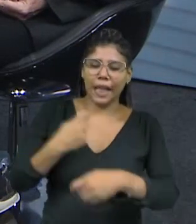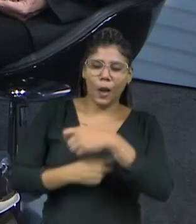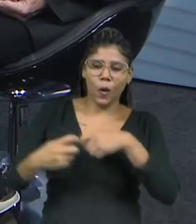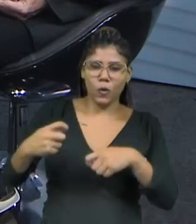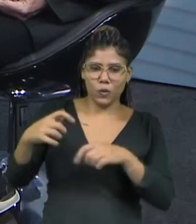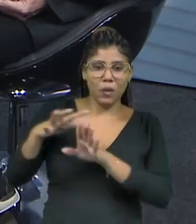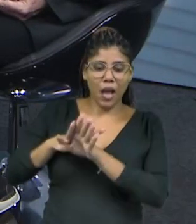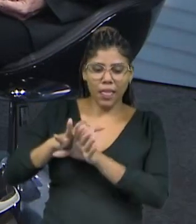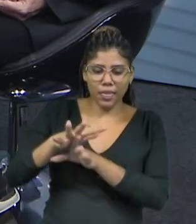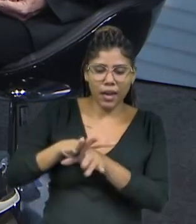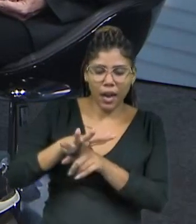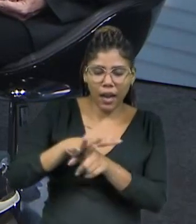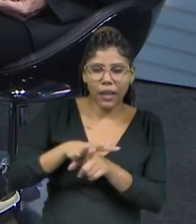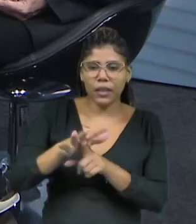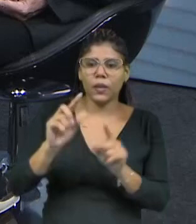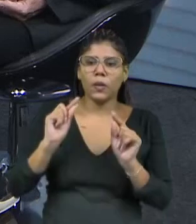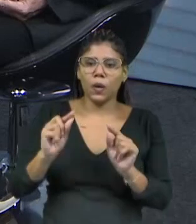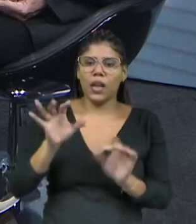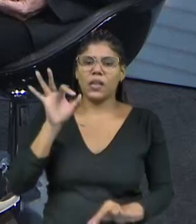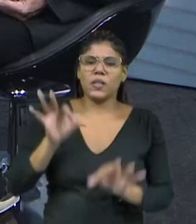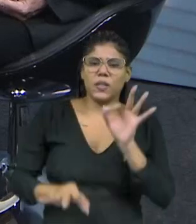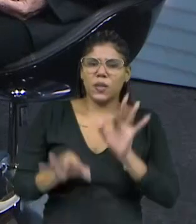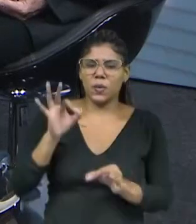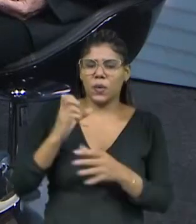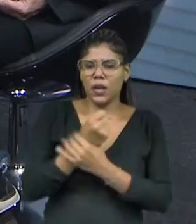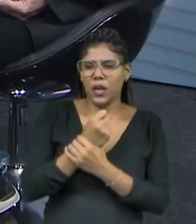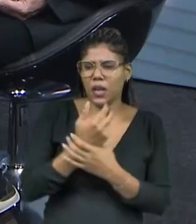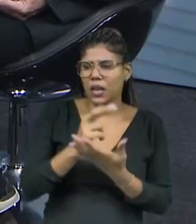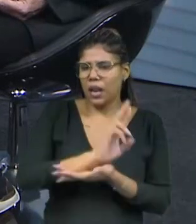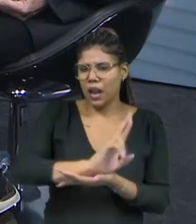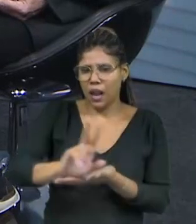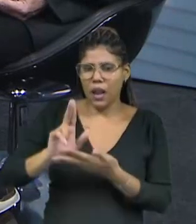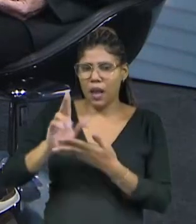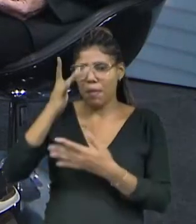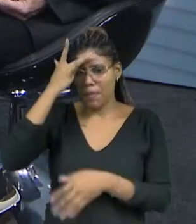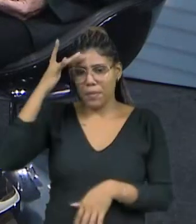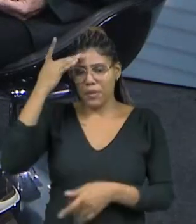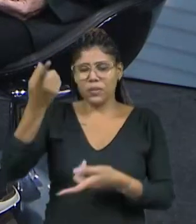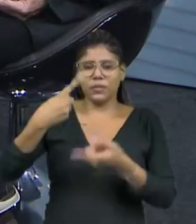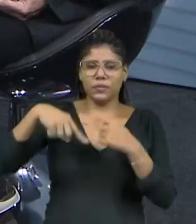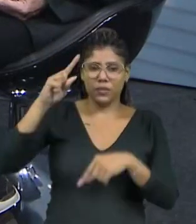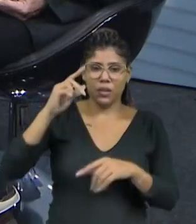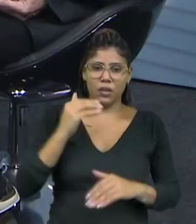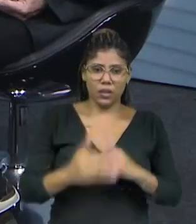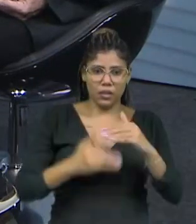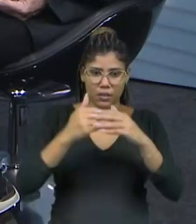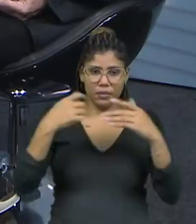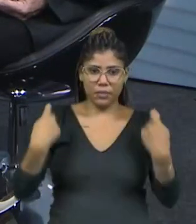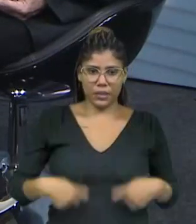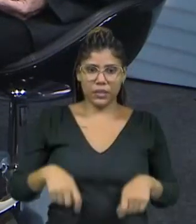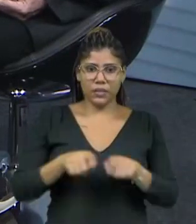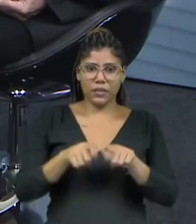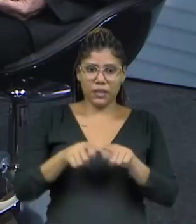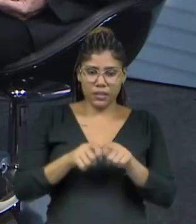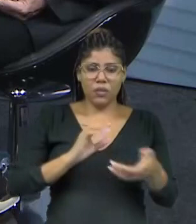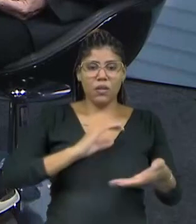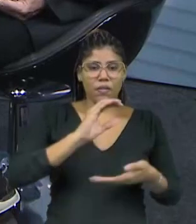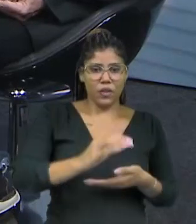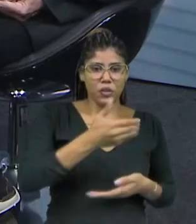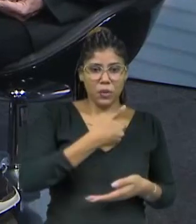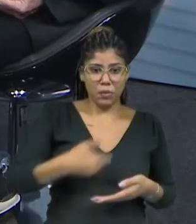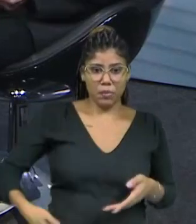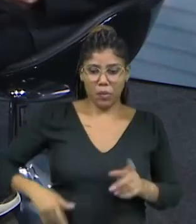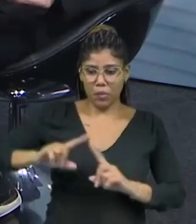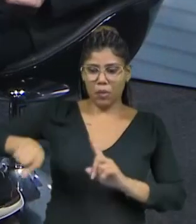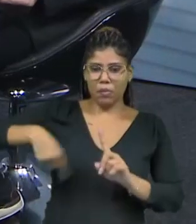atrai segurança jurídica, tudo isso, professor? Exatamente. Tem que ter. O crescimento tem que ser feito com investimento público e privado. Isso. E o investidor,